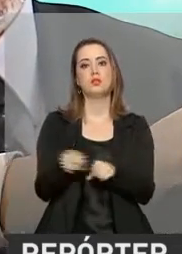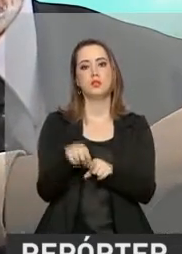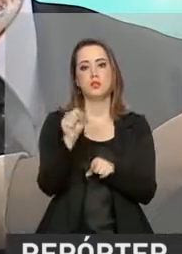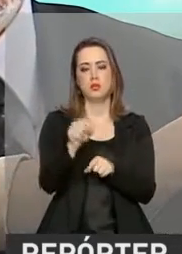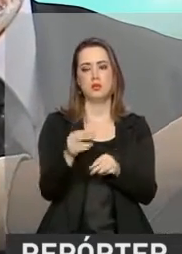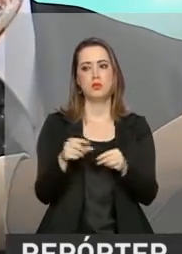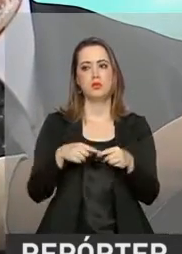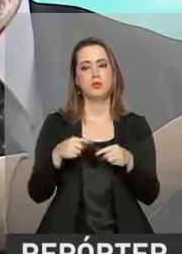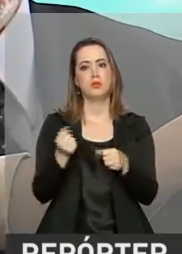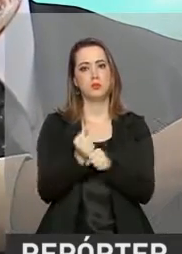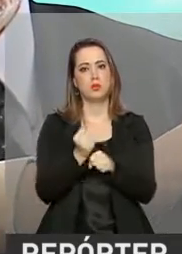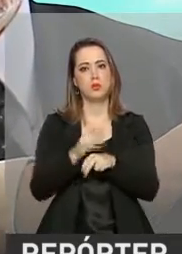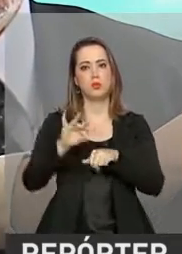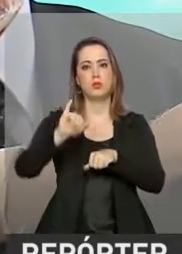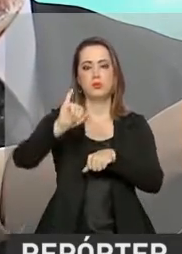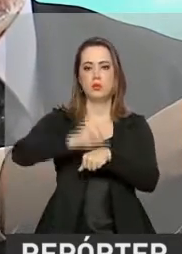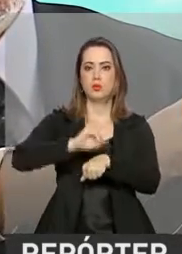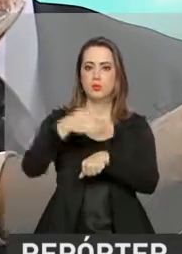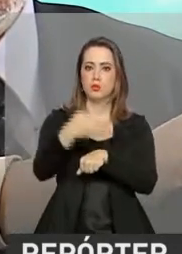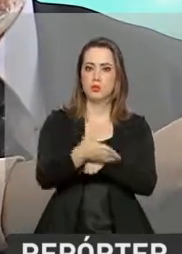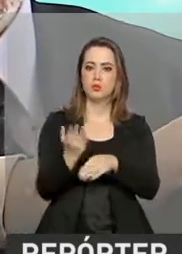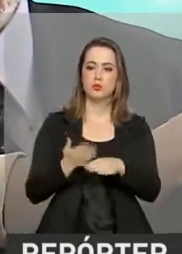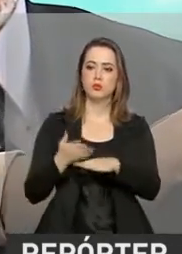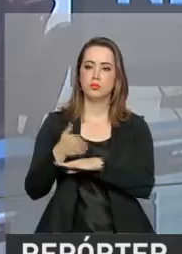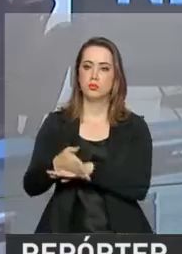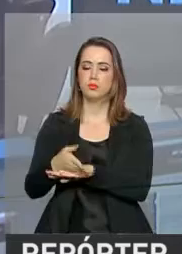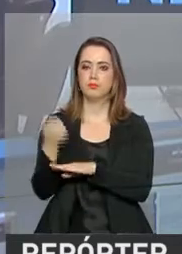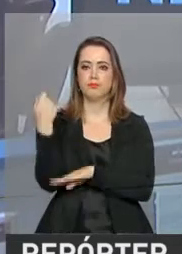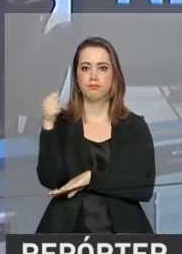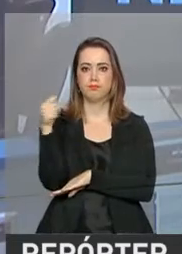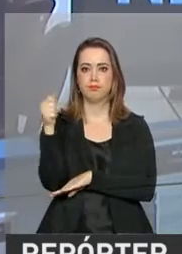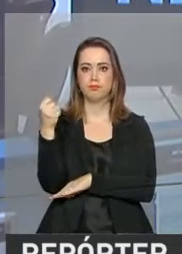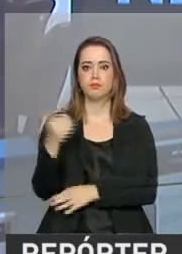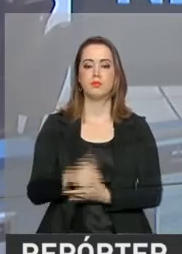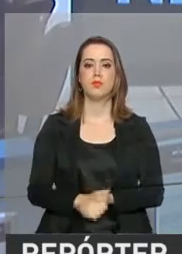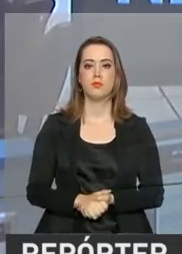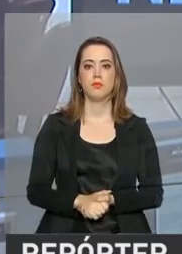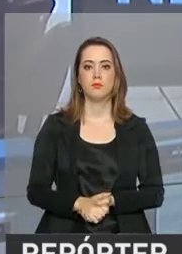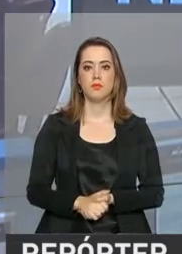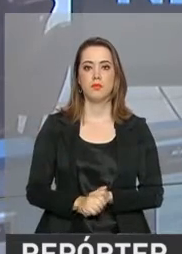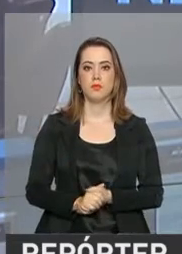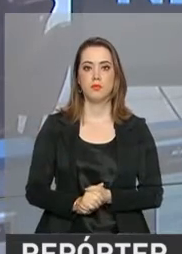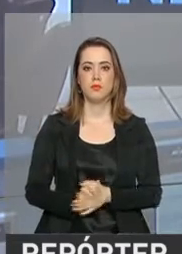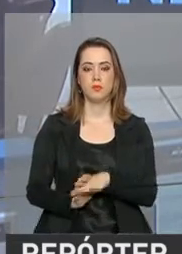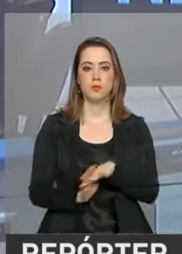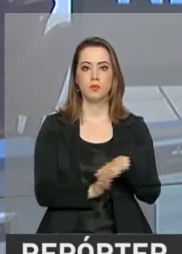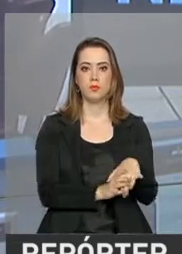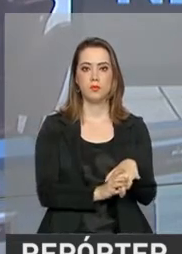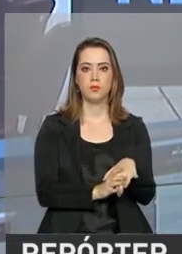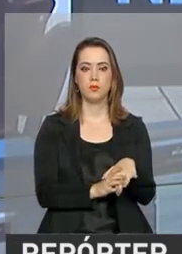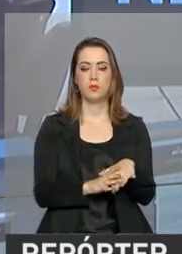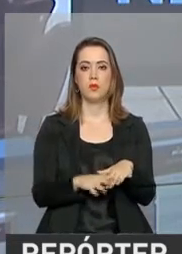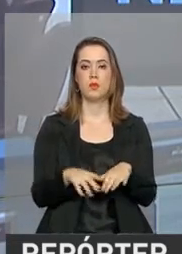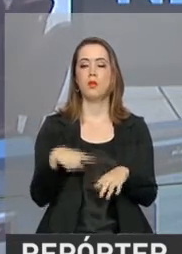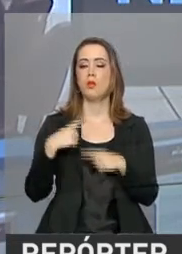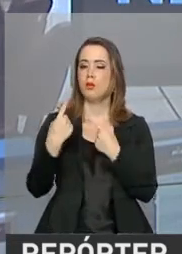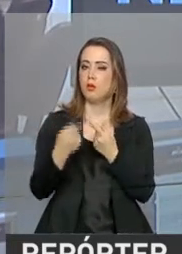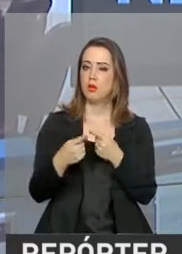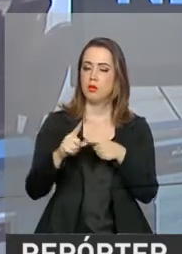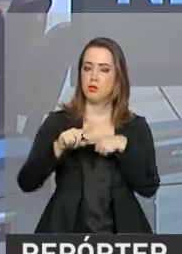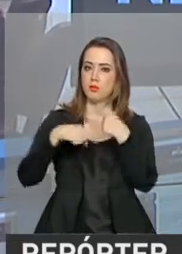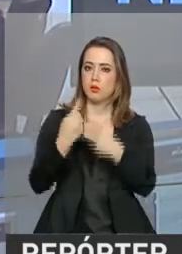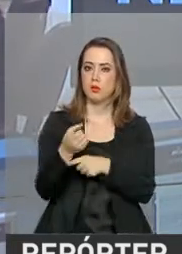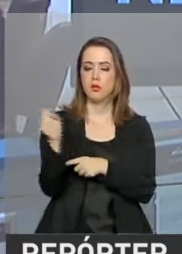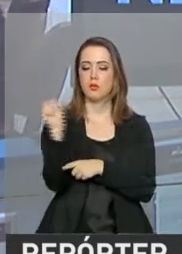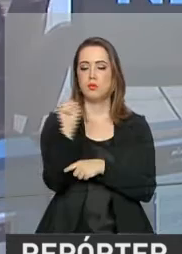capital ou para o rio grande do sul falar de economia agora depois de oito trimestres os investimentos